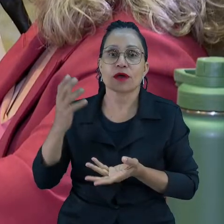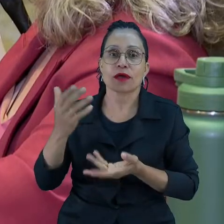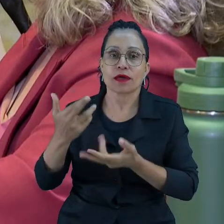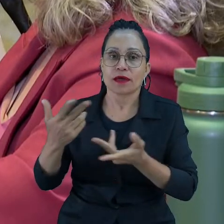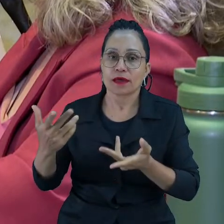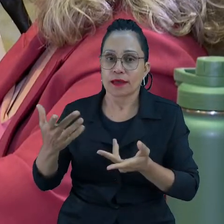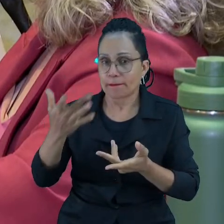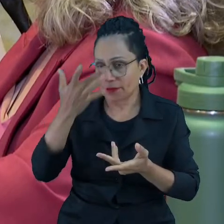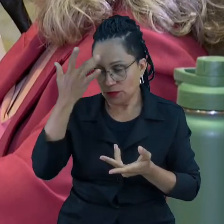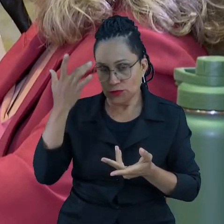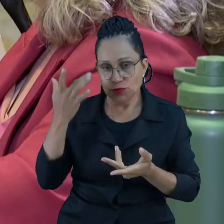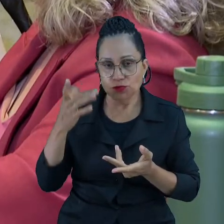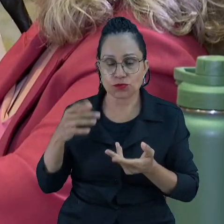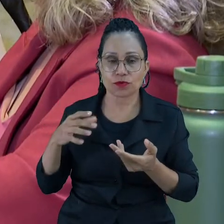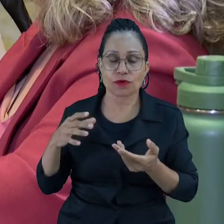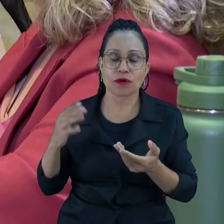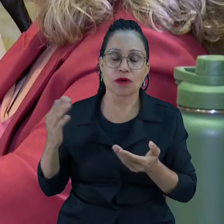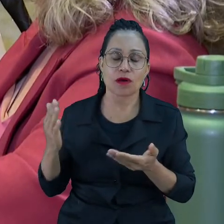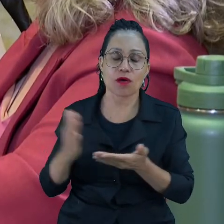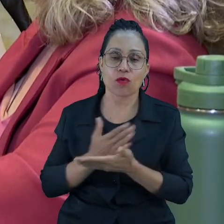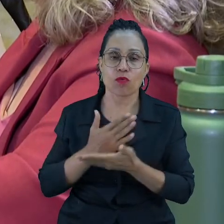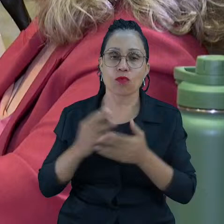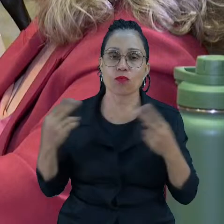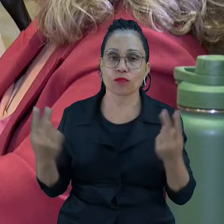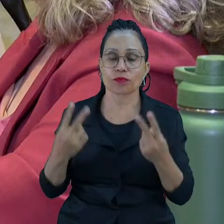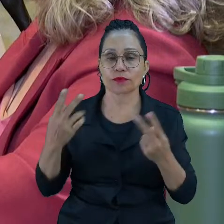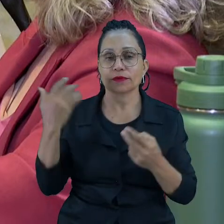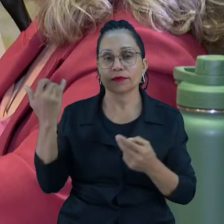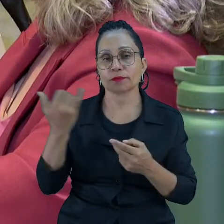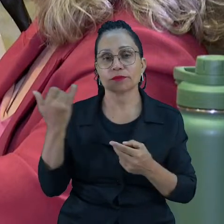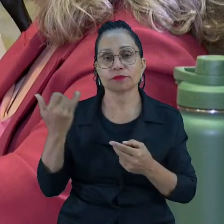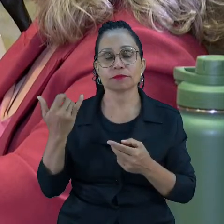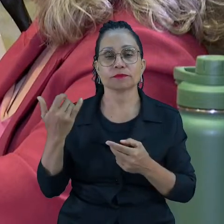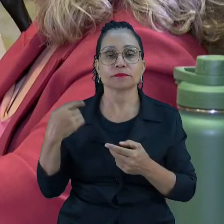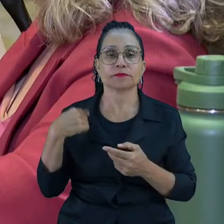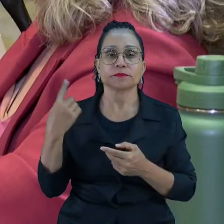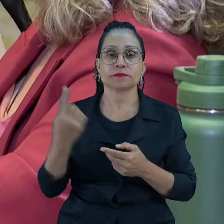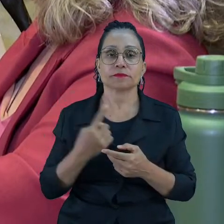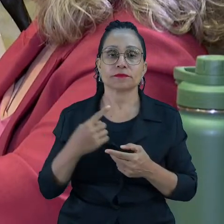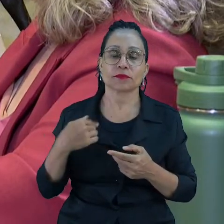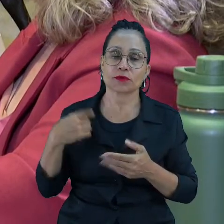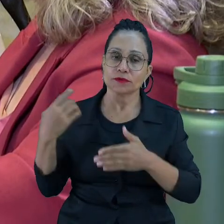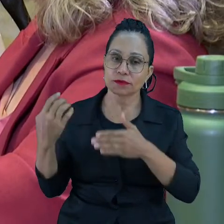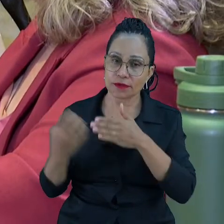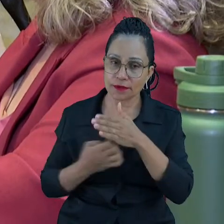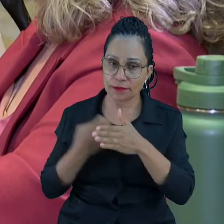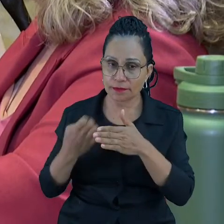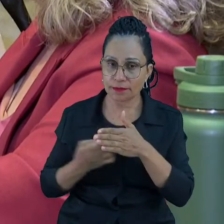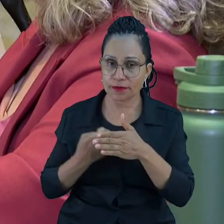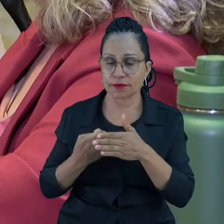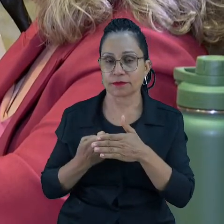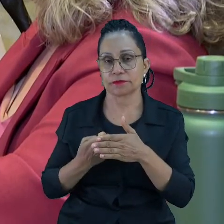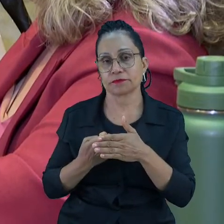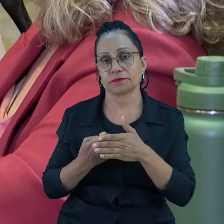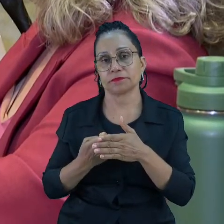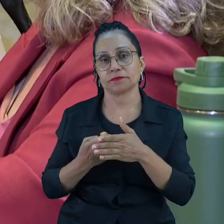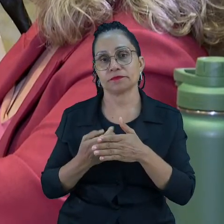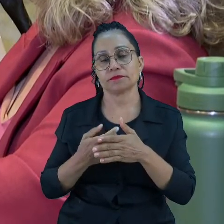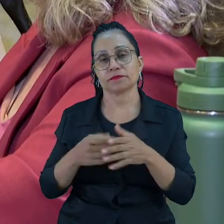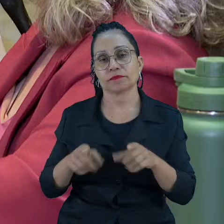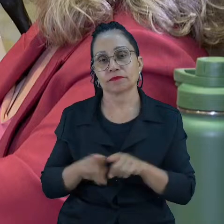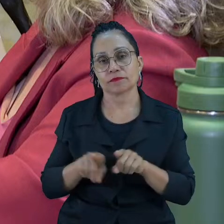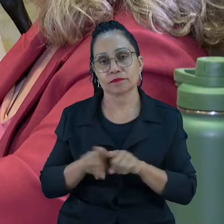tem alguns valores que são importantes para nós, não só como empresário, que estamos empreendendo, que estamos empregando